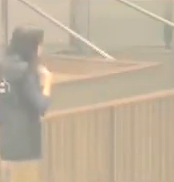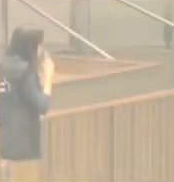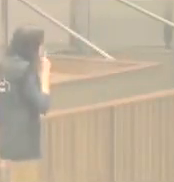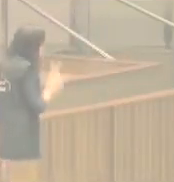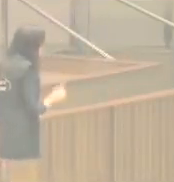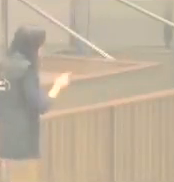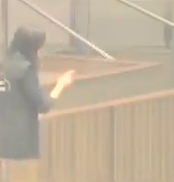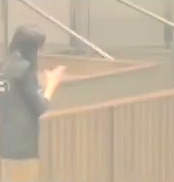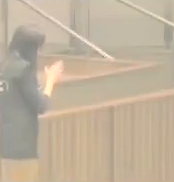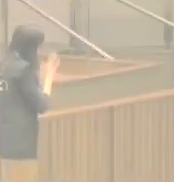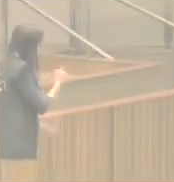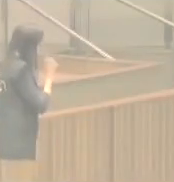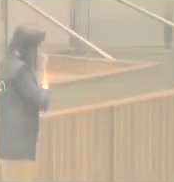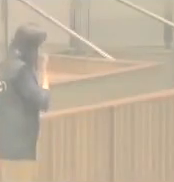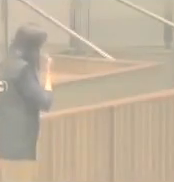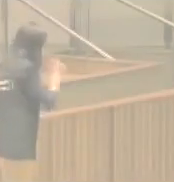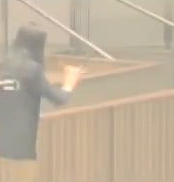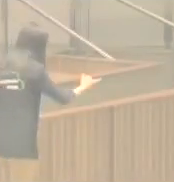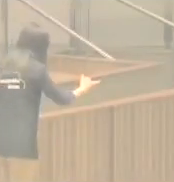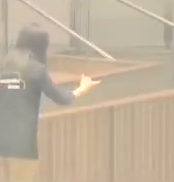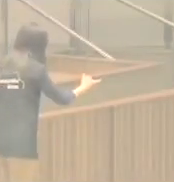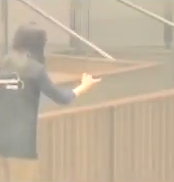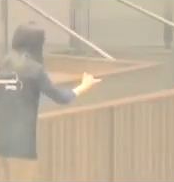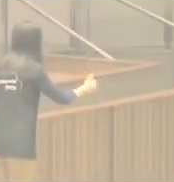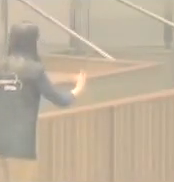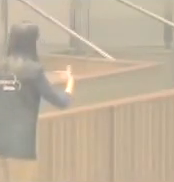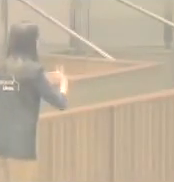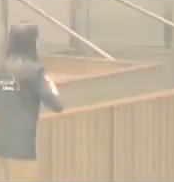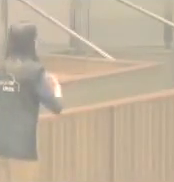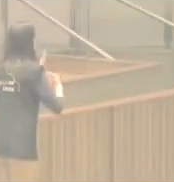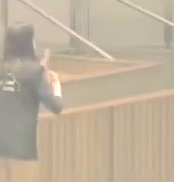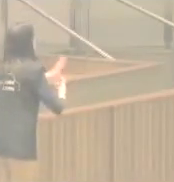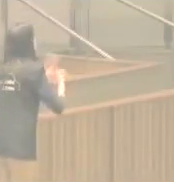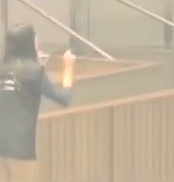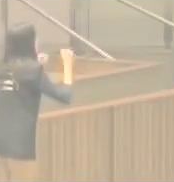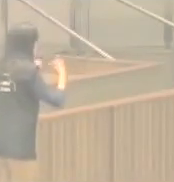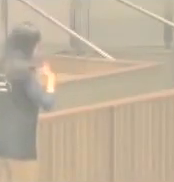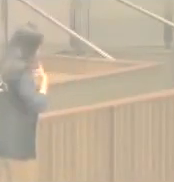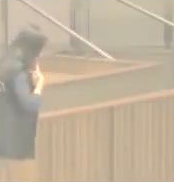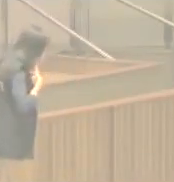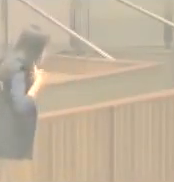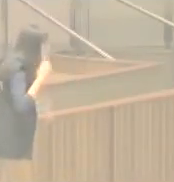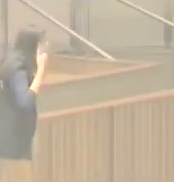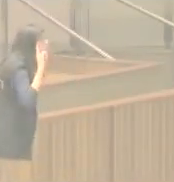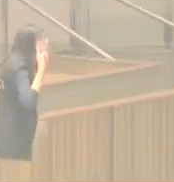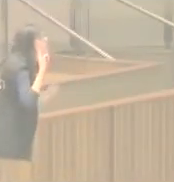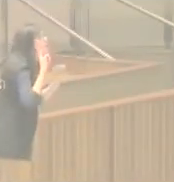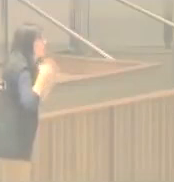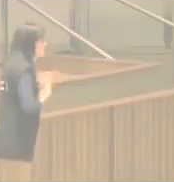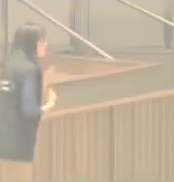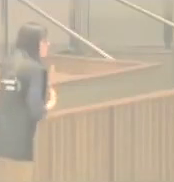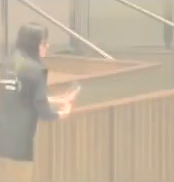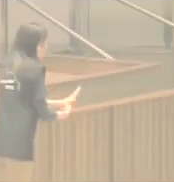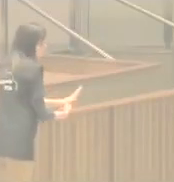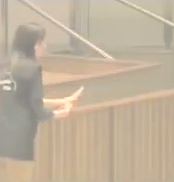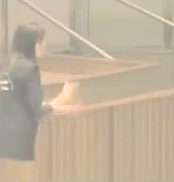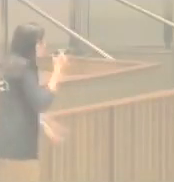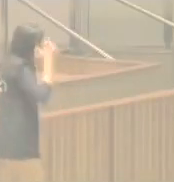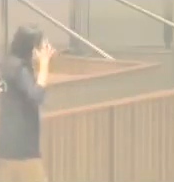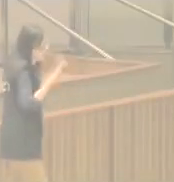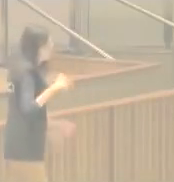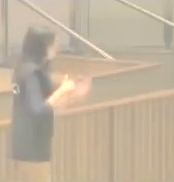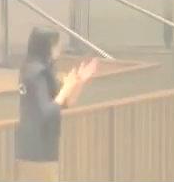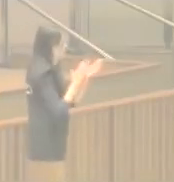oração, perdoei o seu pecado e vou te revelar quem é Deus. E um dia, a gente não sabe como, não